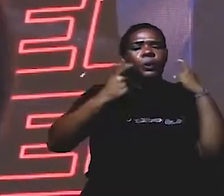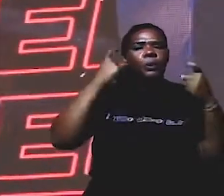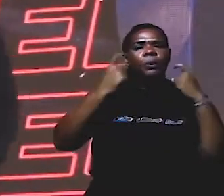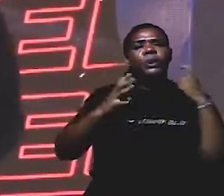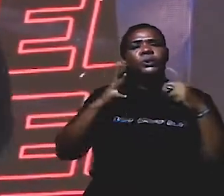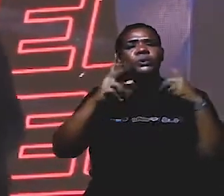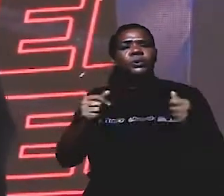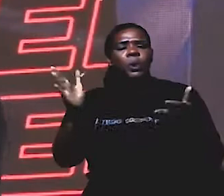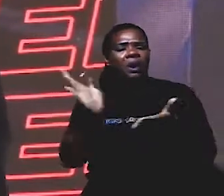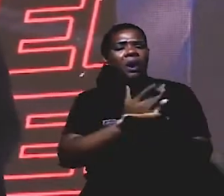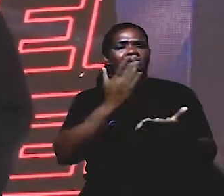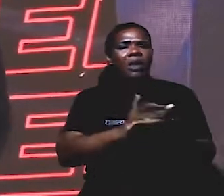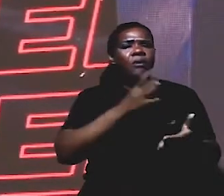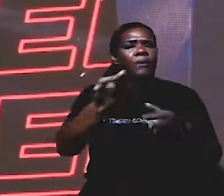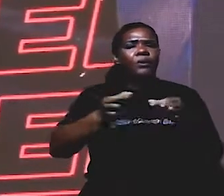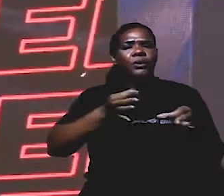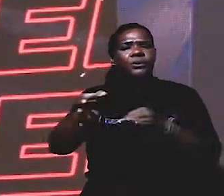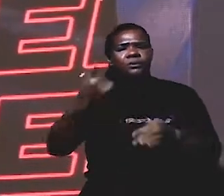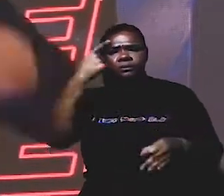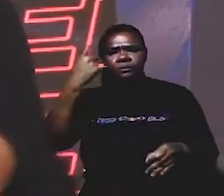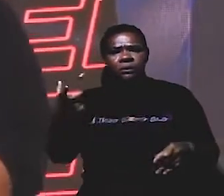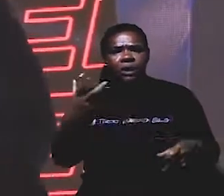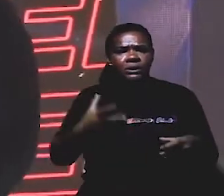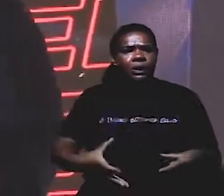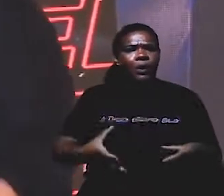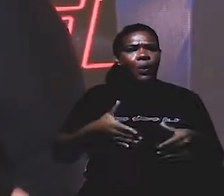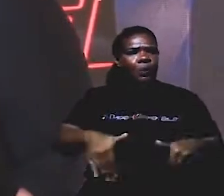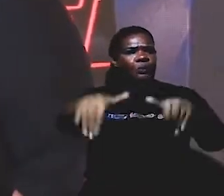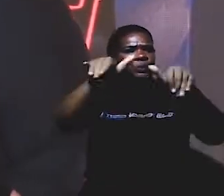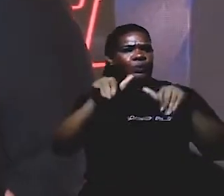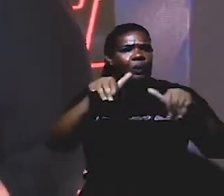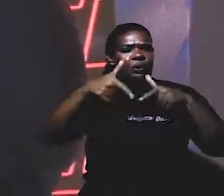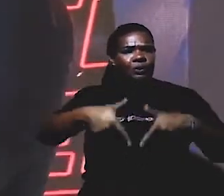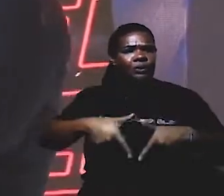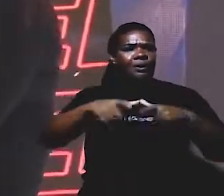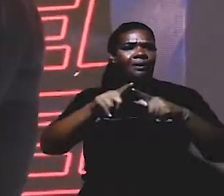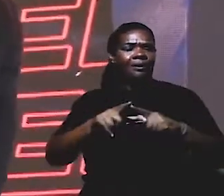para o lançamento de um livro, de um projeto. Imagina assumir o trono de Israel.